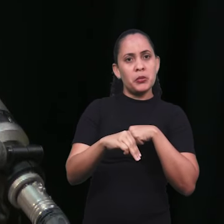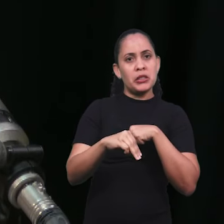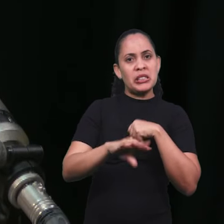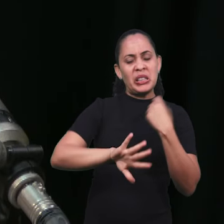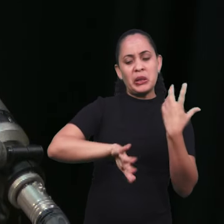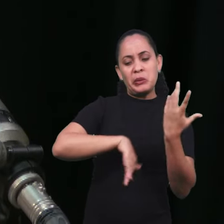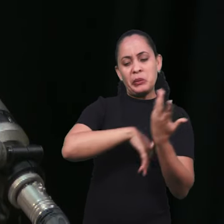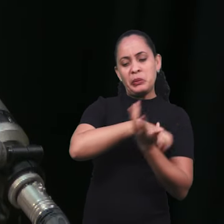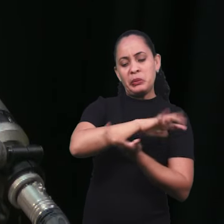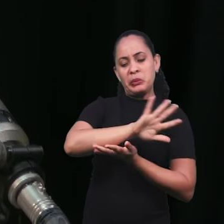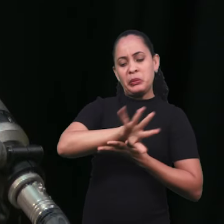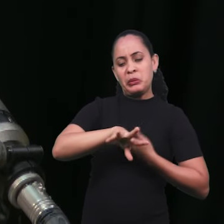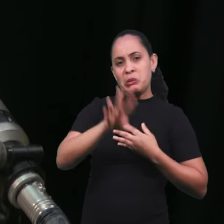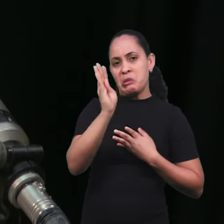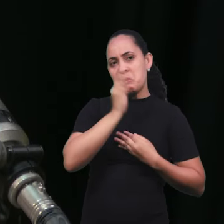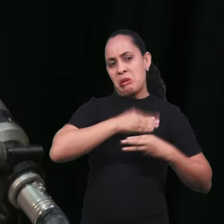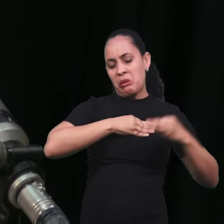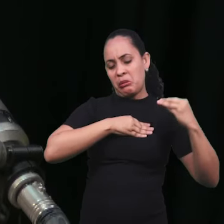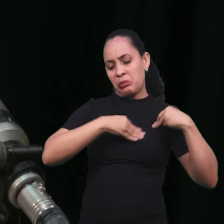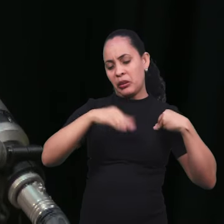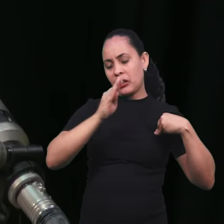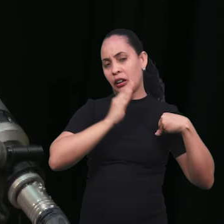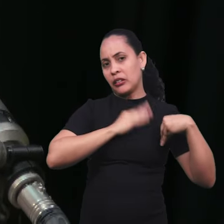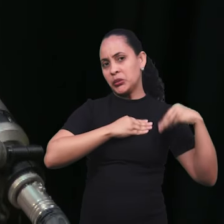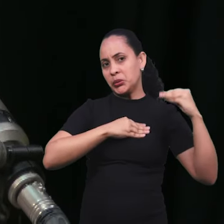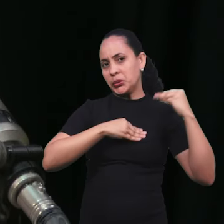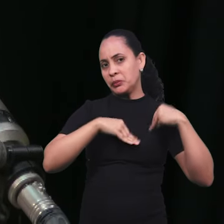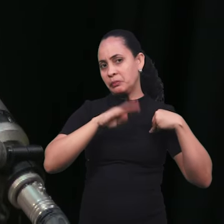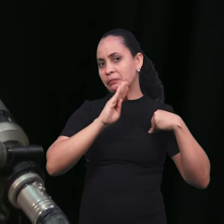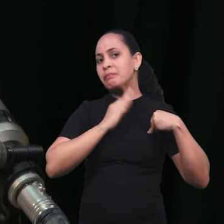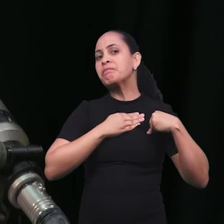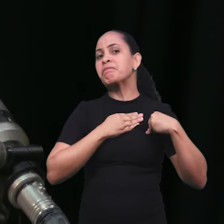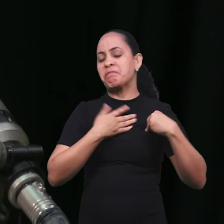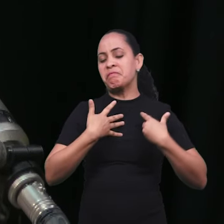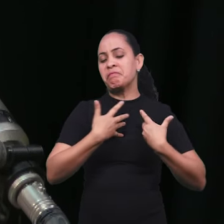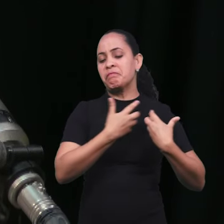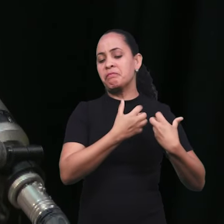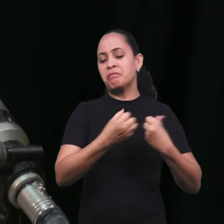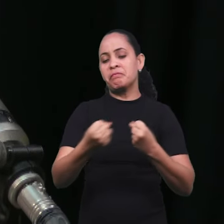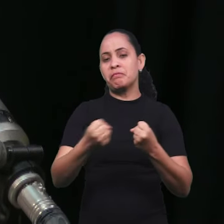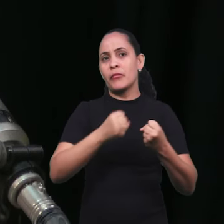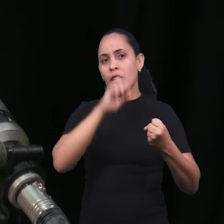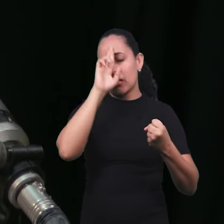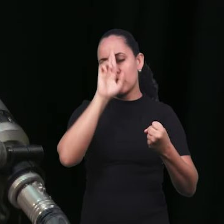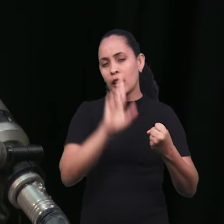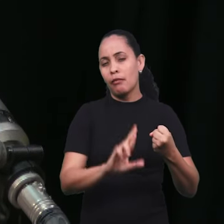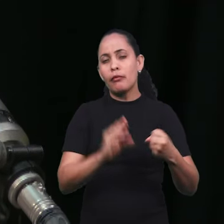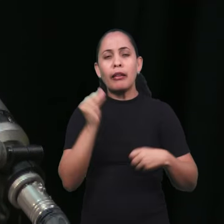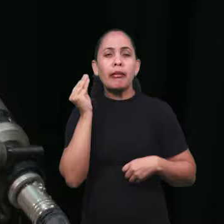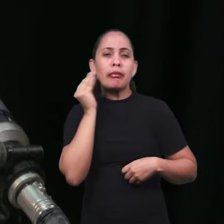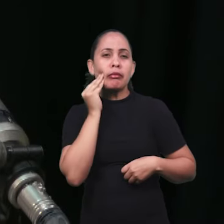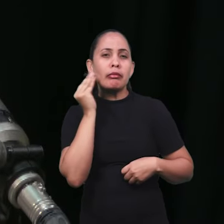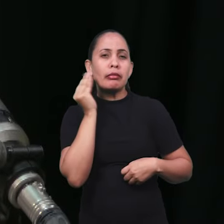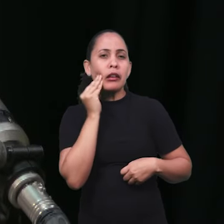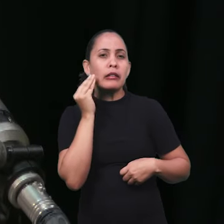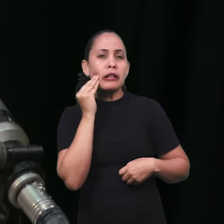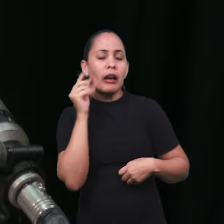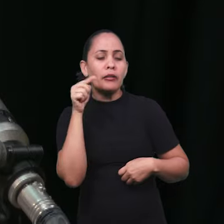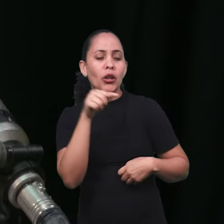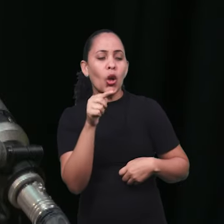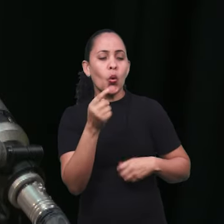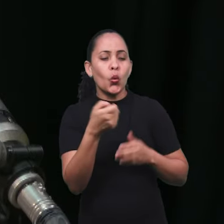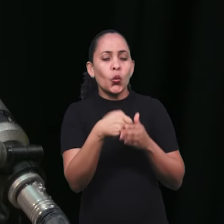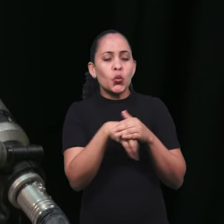de um ministério contaminado, de um ministério corrompido, né? De um ministério que aceitava ou